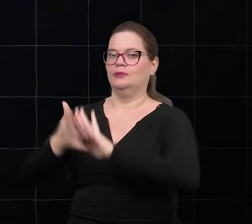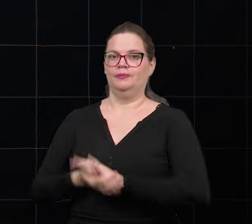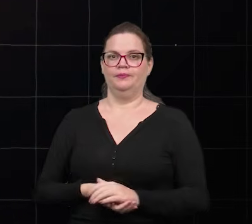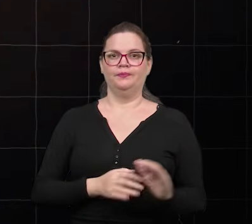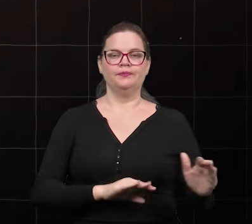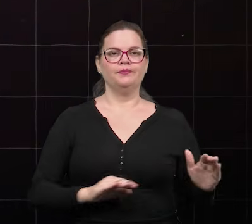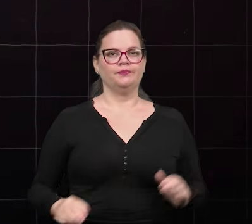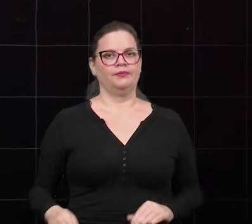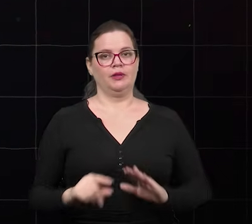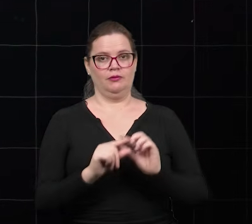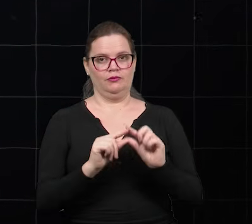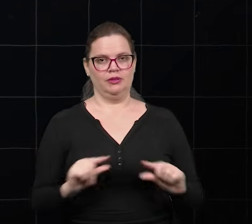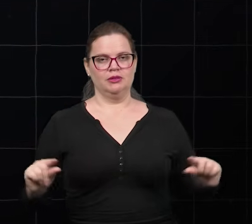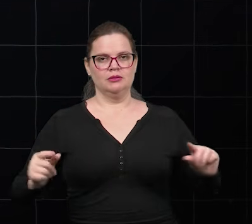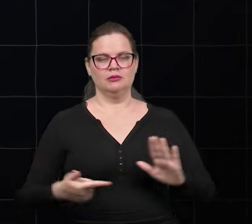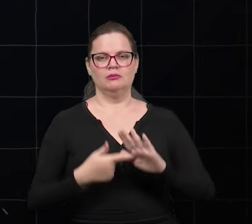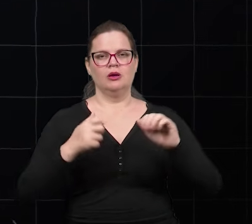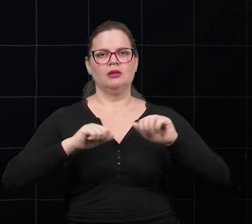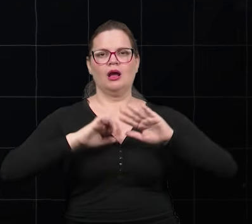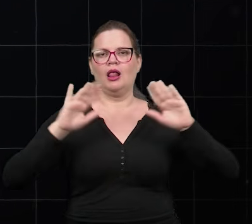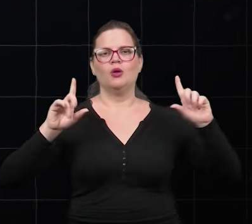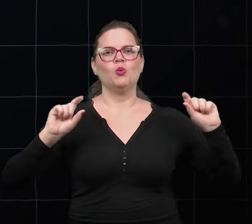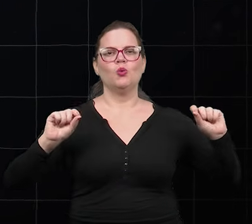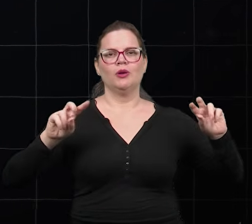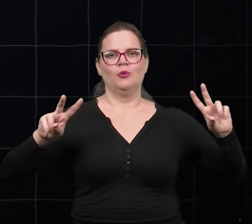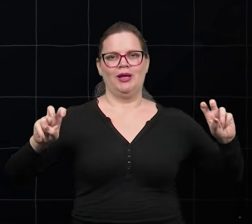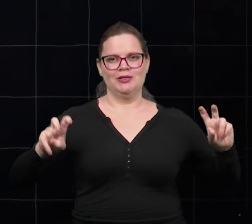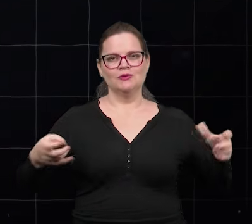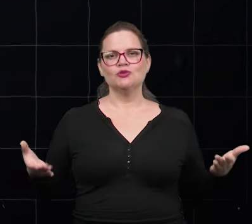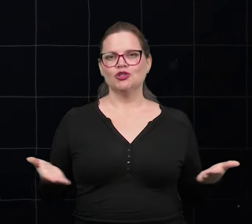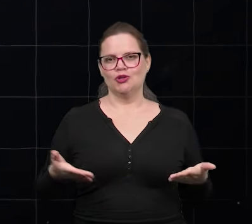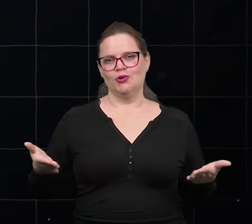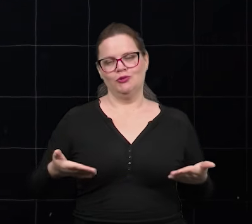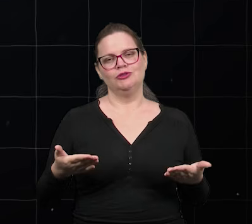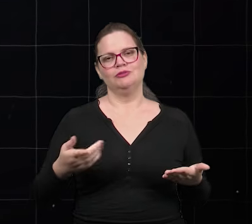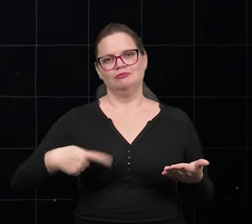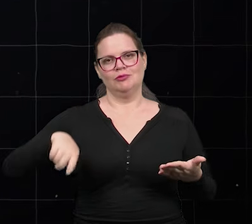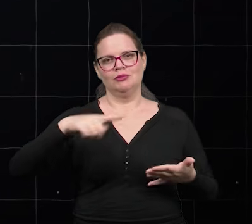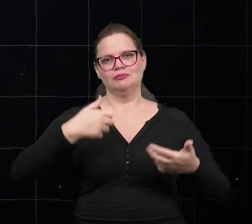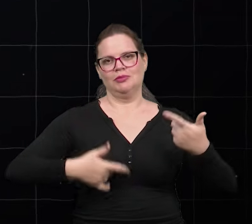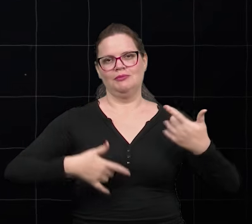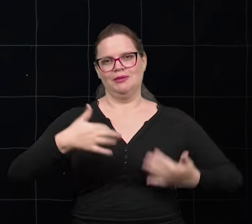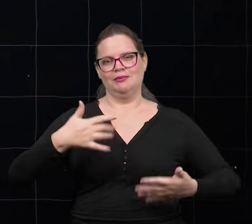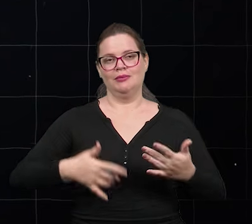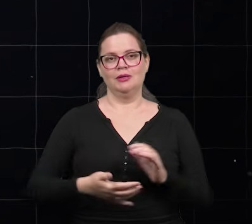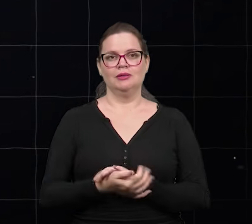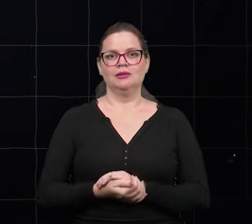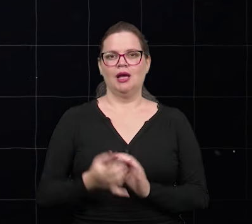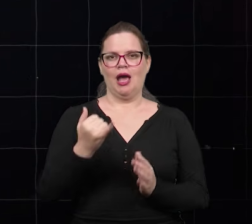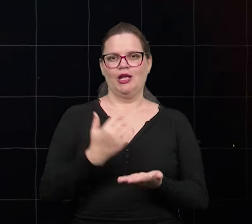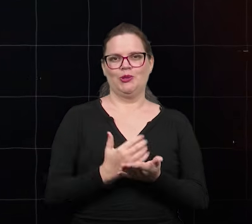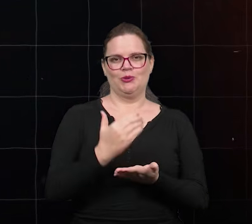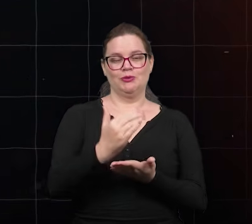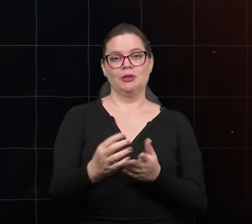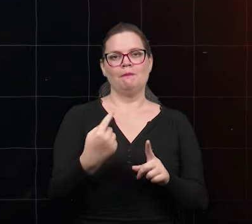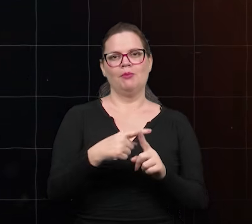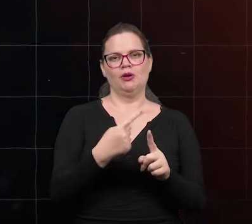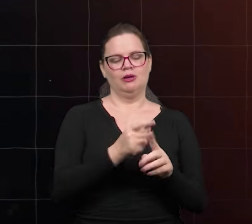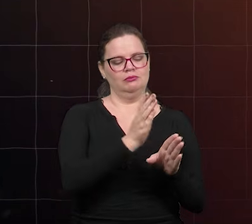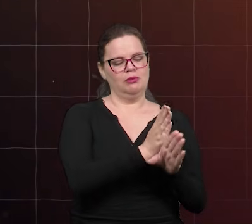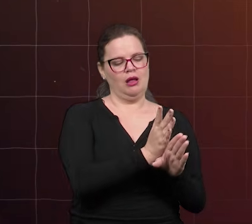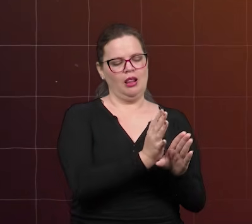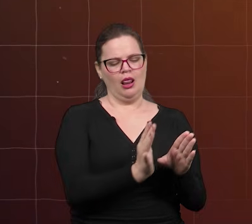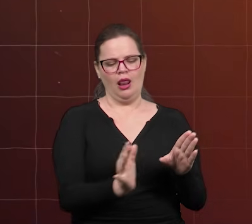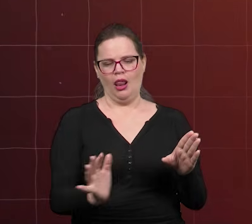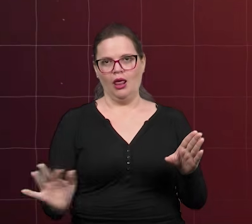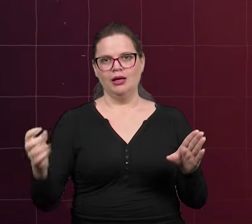bem aquilo que está sendo abordado no episódio de hoje, porque ao longo da história nós podemos dizer que